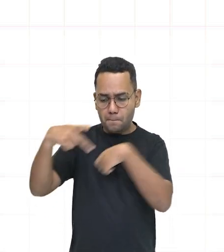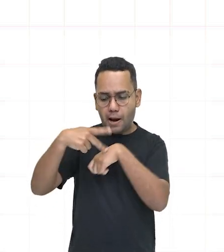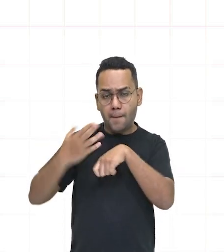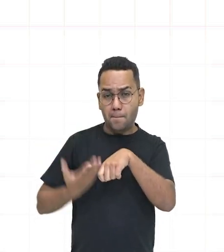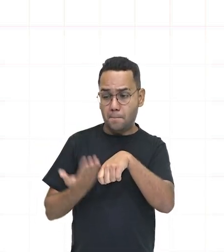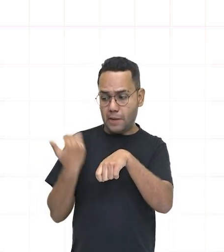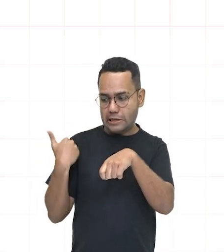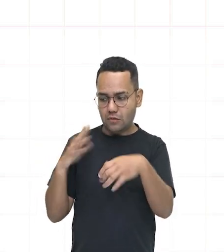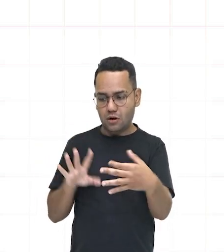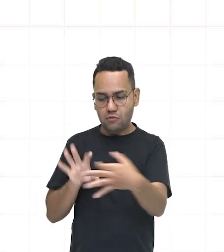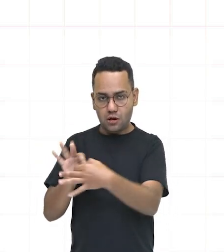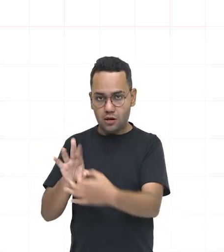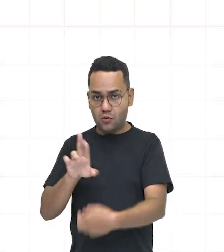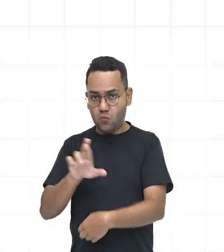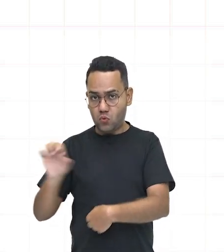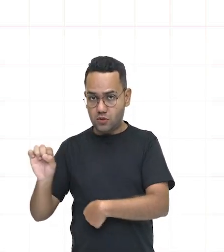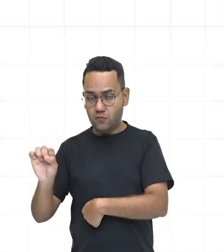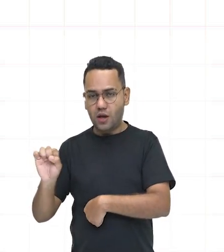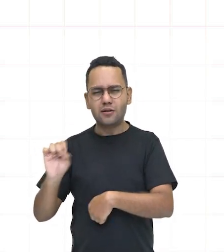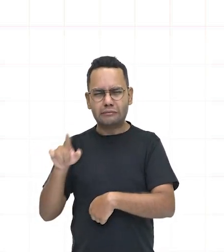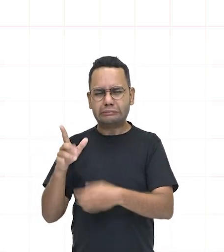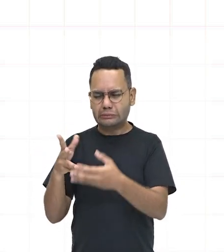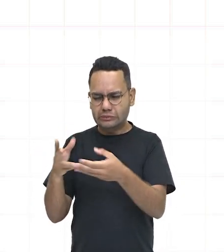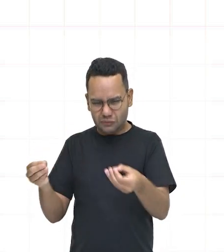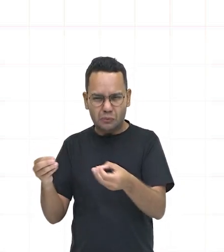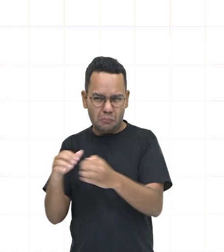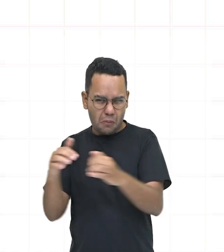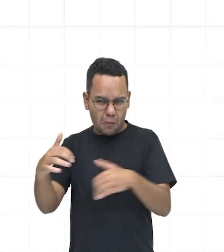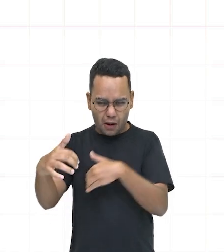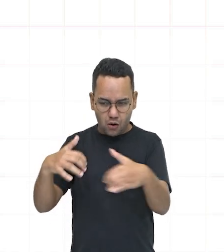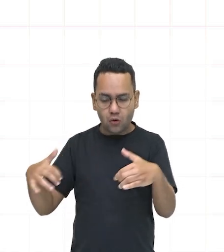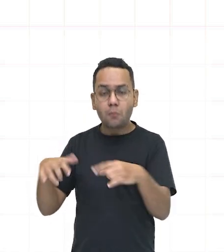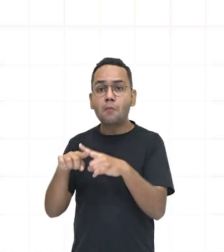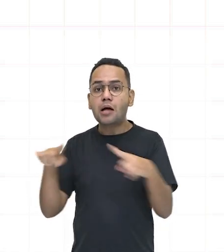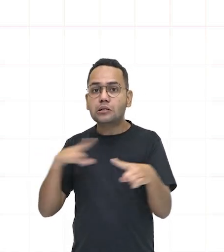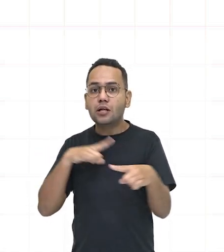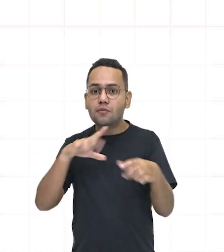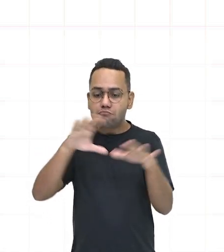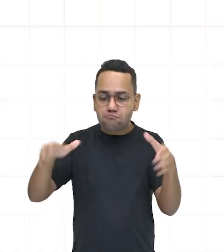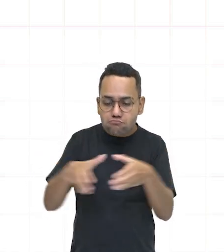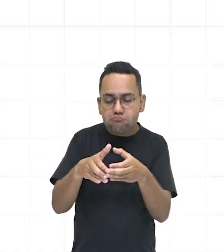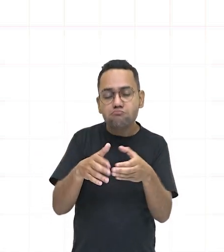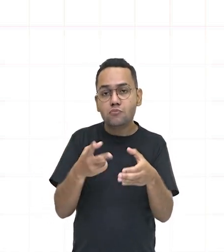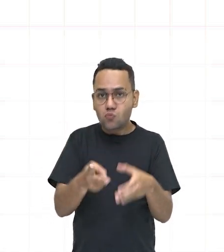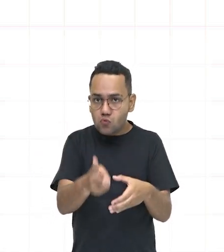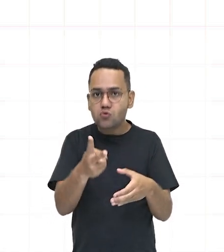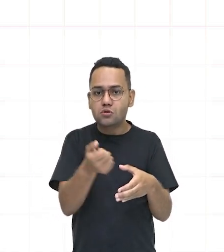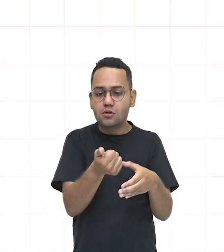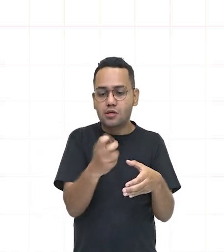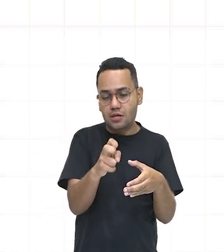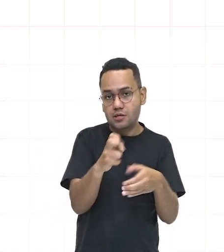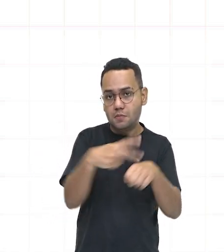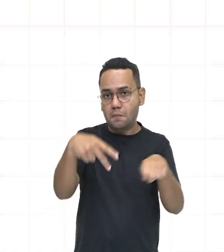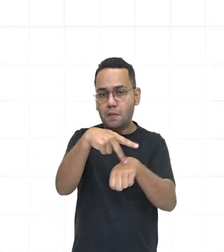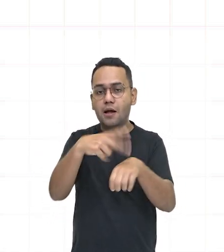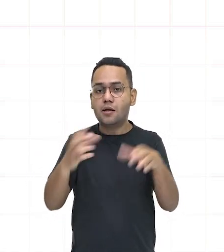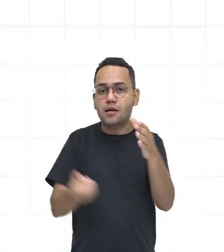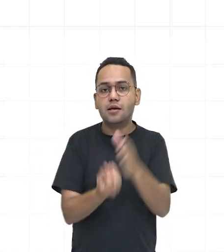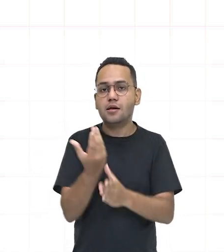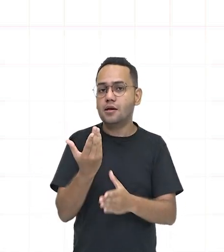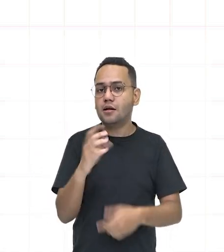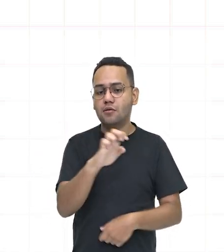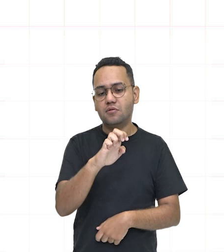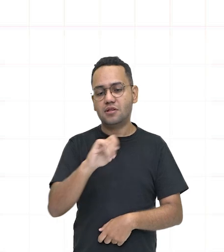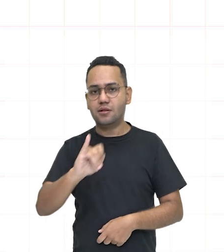época, acabou tendo 15 países que se juntaram, continuaram juntos, na verdade, e criaram a Comunidade dos